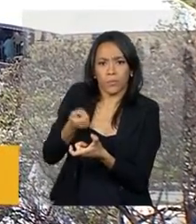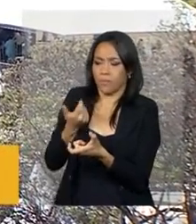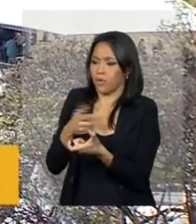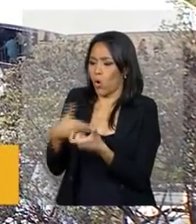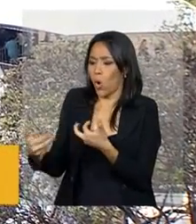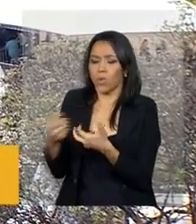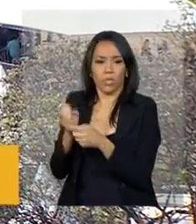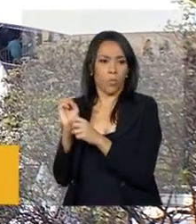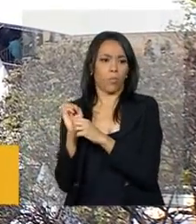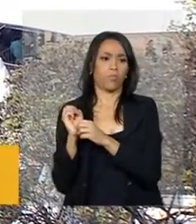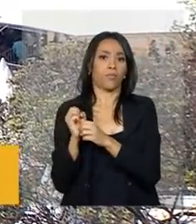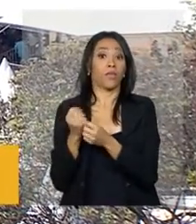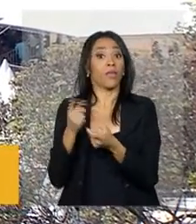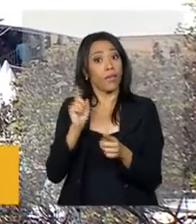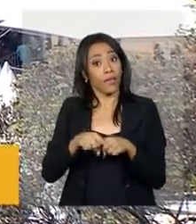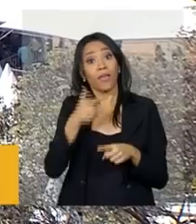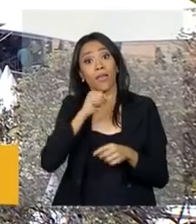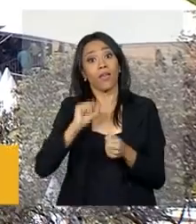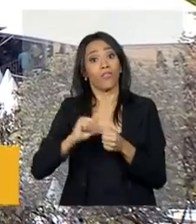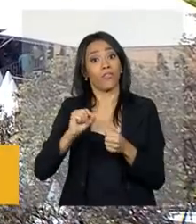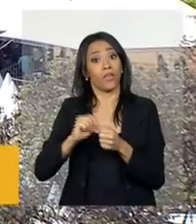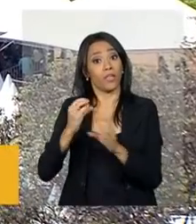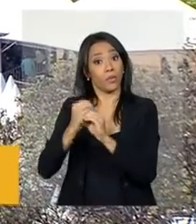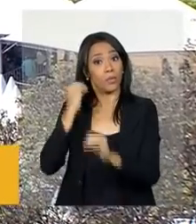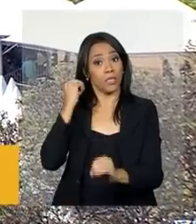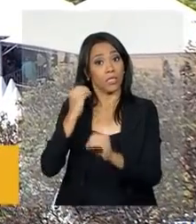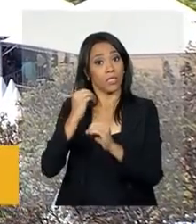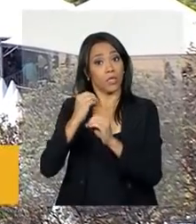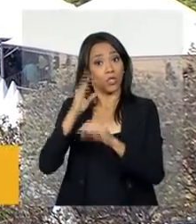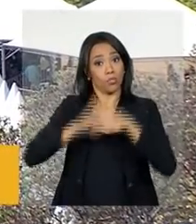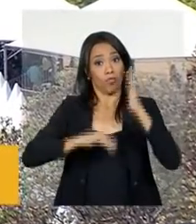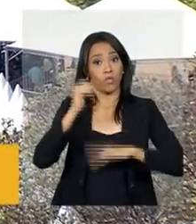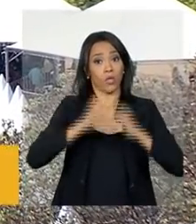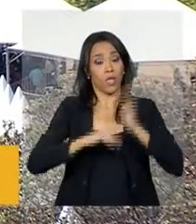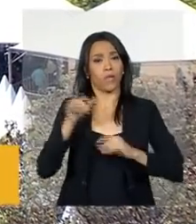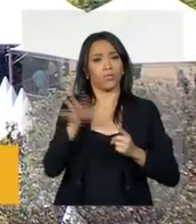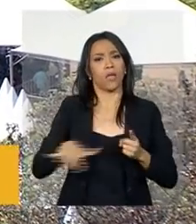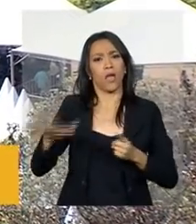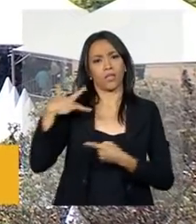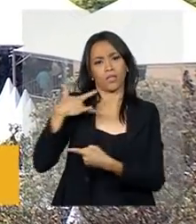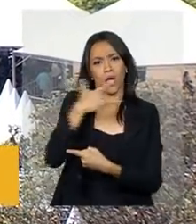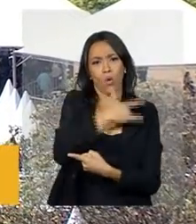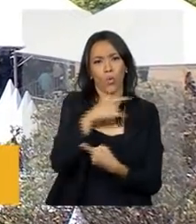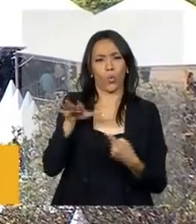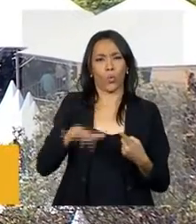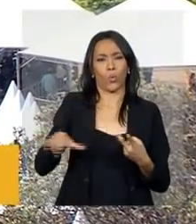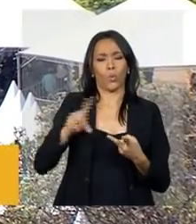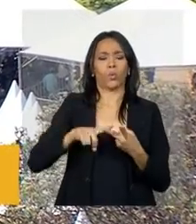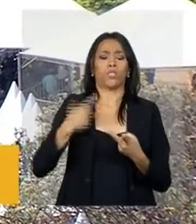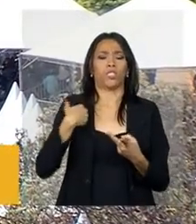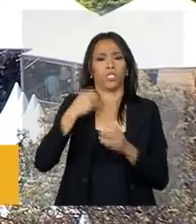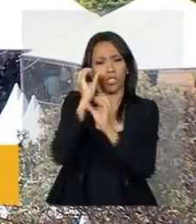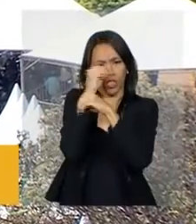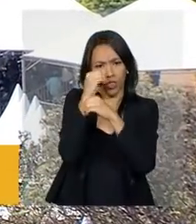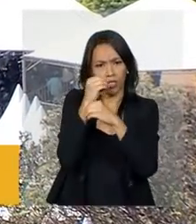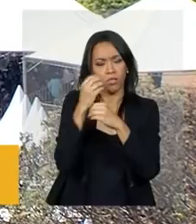feita pelos engenheiros, né? Pela engenheiros, arma da engenharia. Pessoal de saúde, pessoal de material bélico, de